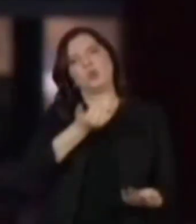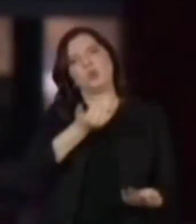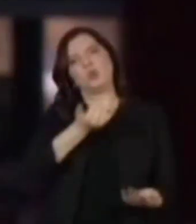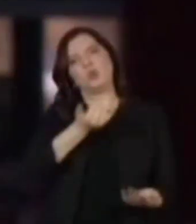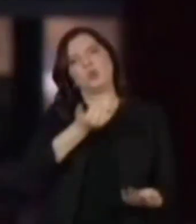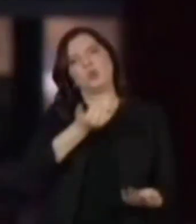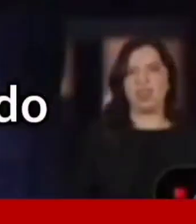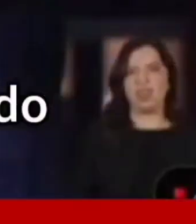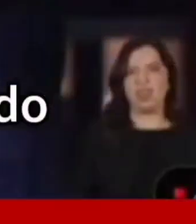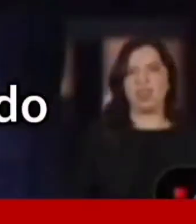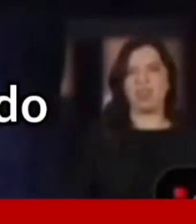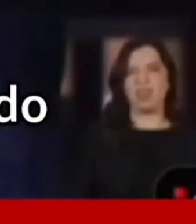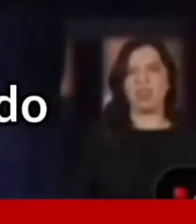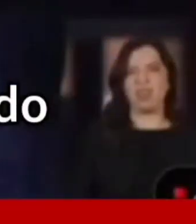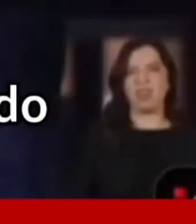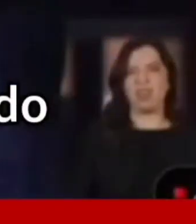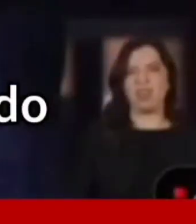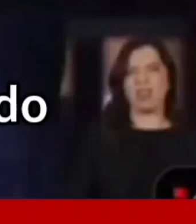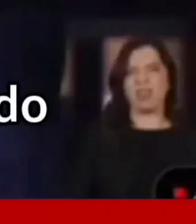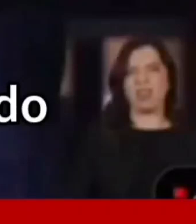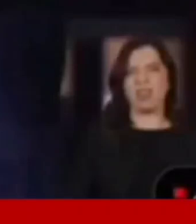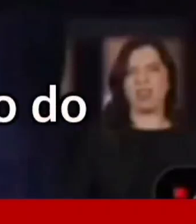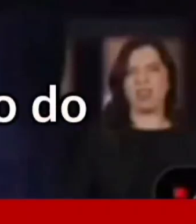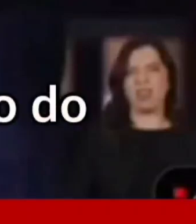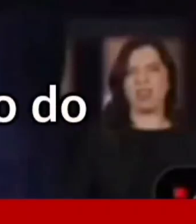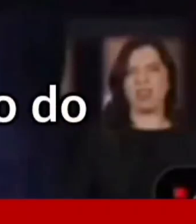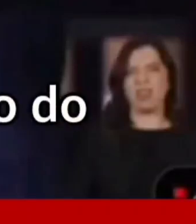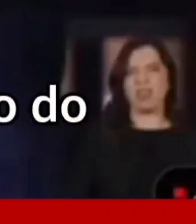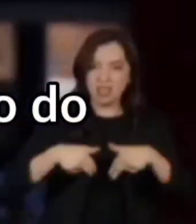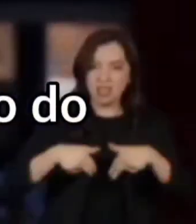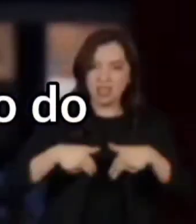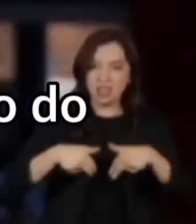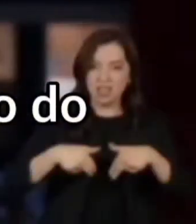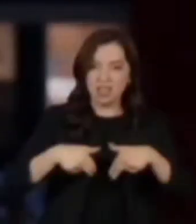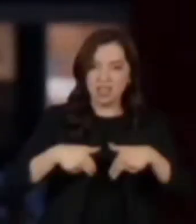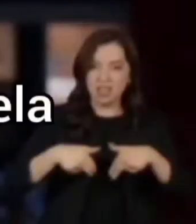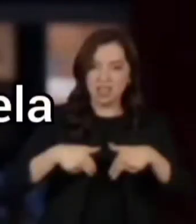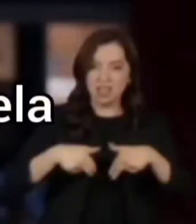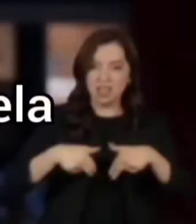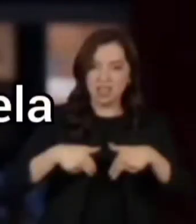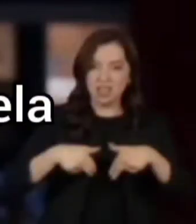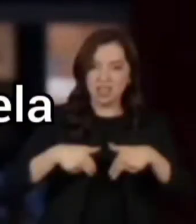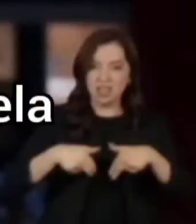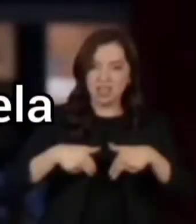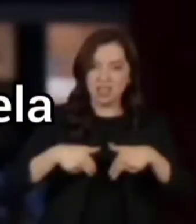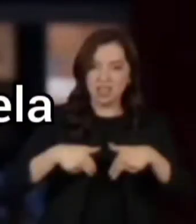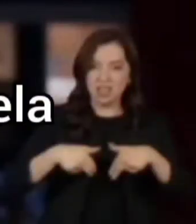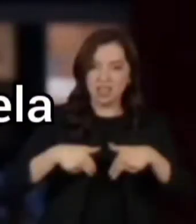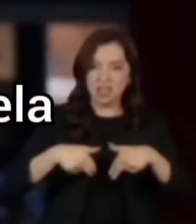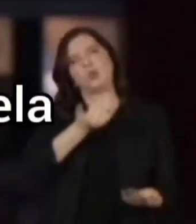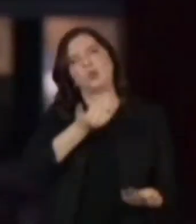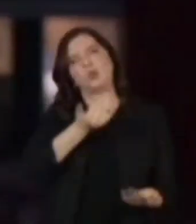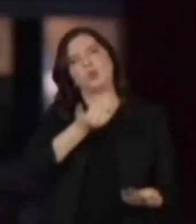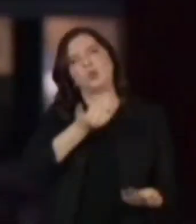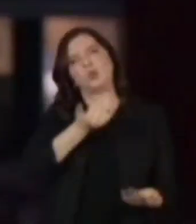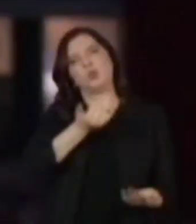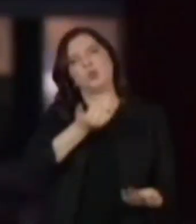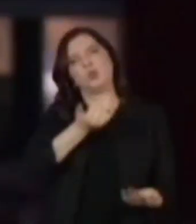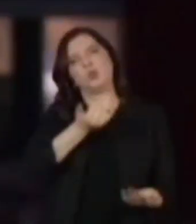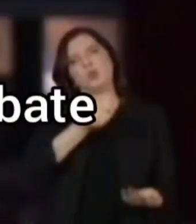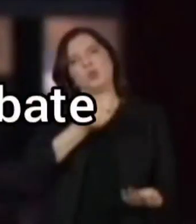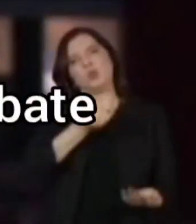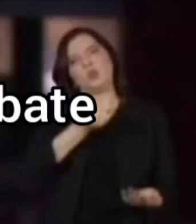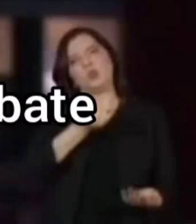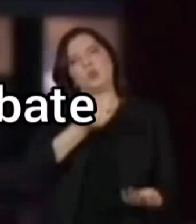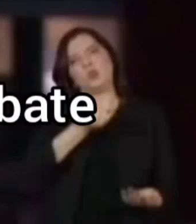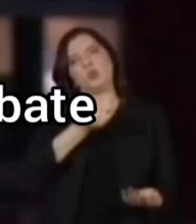Ao retornar, informou que Datena havia sido expulso do debate em conformidade com o regulamento do evento. Marçal também foi advertido pela organização por ofensas verbais.